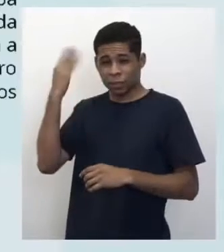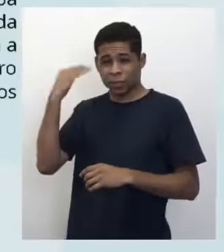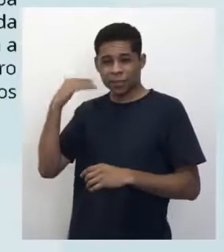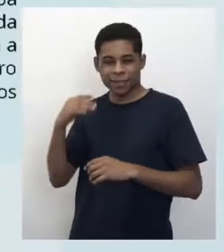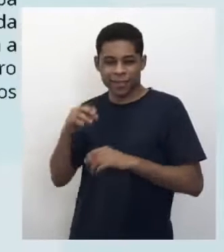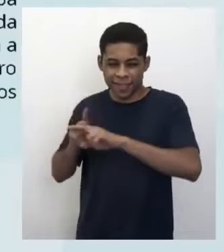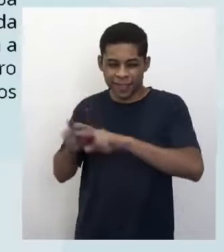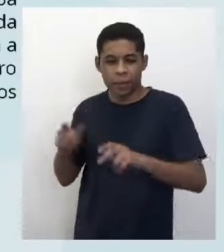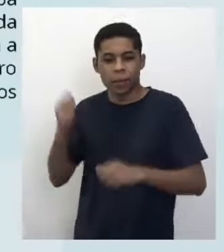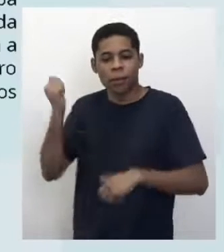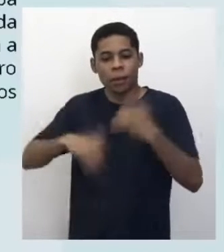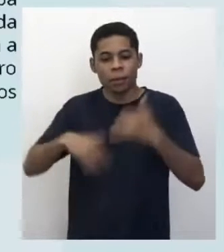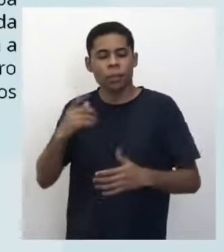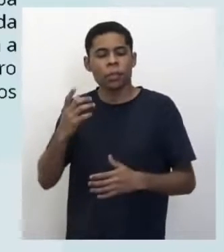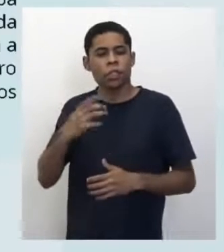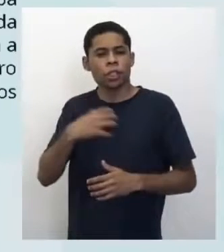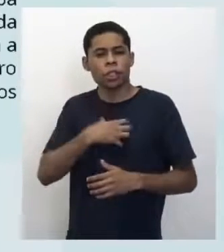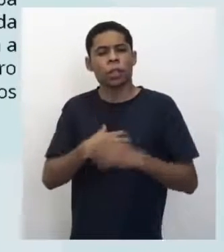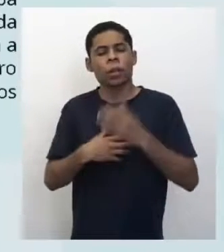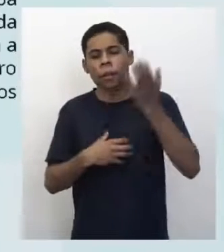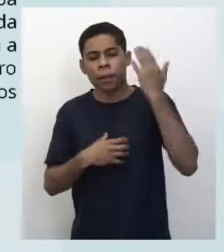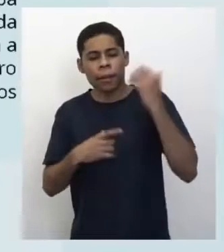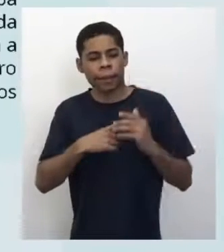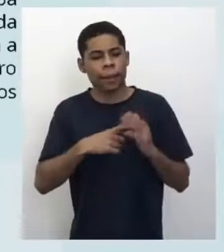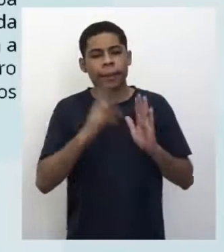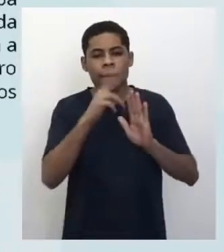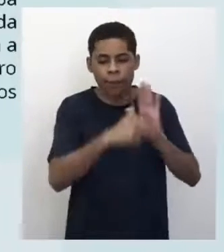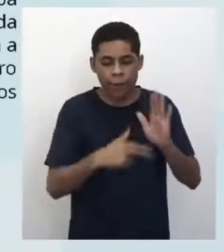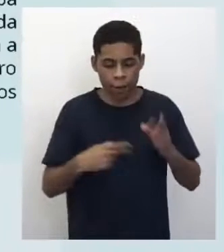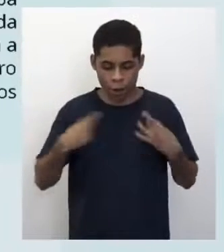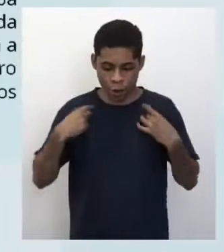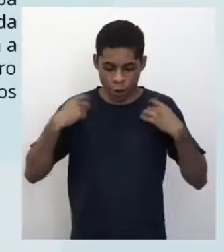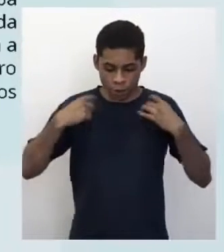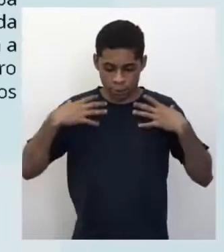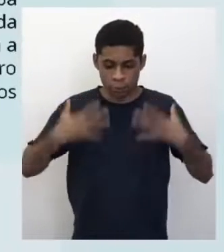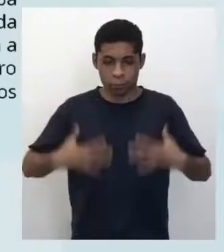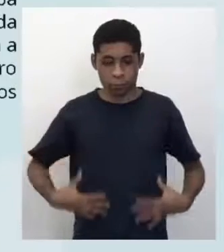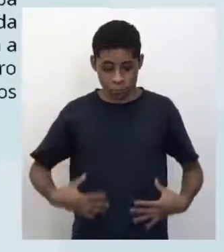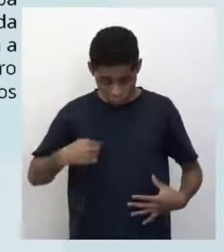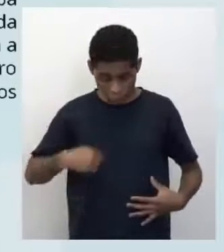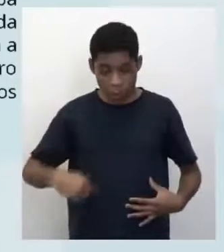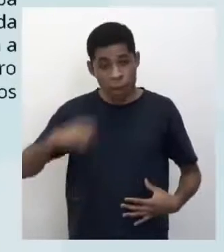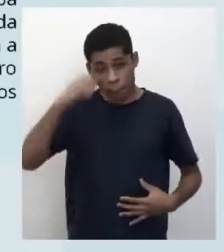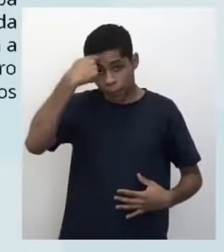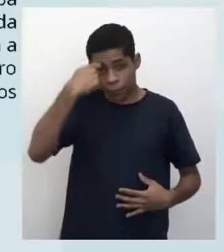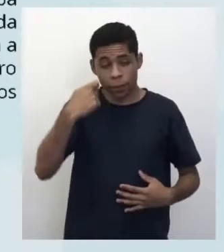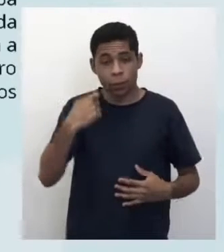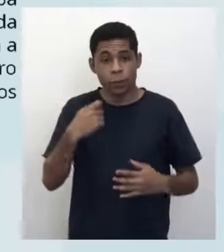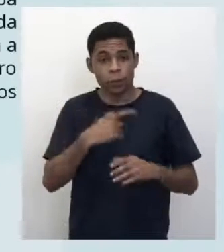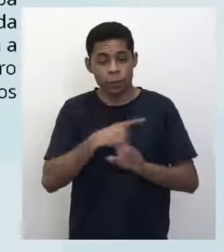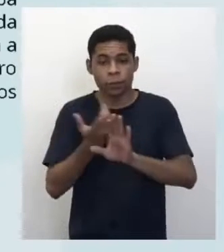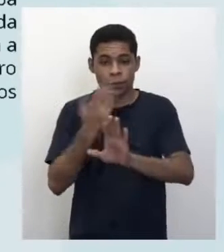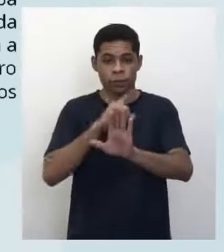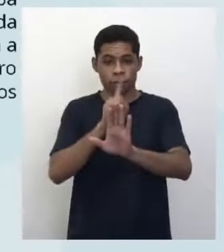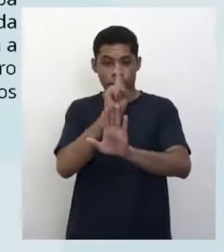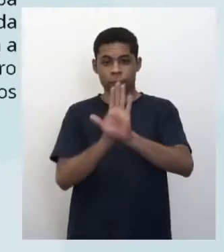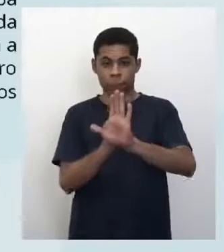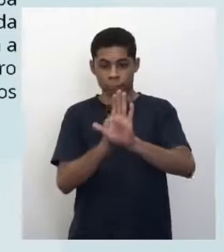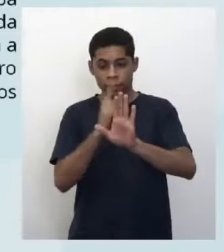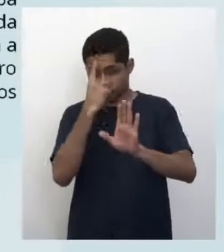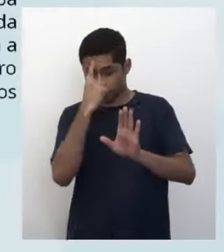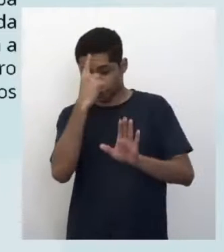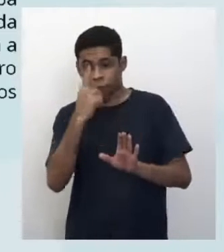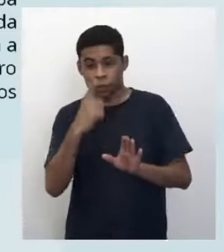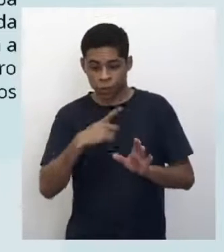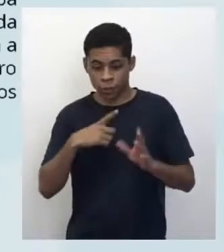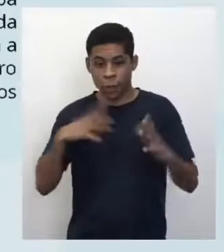atores, manipuladores ou titereiros, os quais se vestem com uma roupa de cor preta e ficam nas costas do boneco. Esse ganha vida mexendo o corpo por